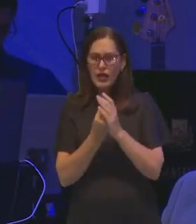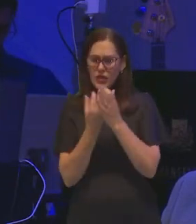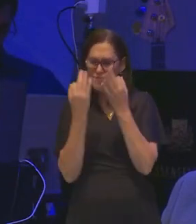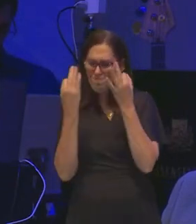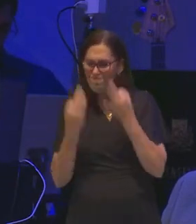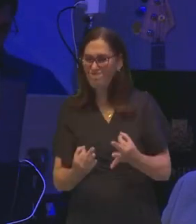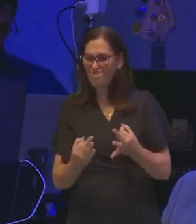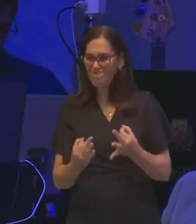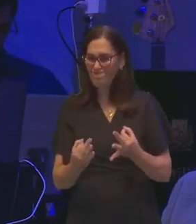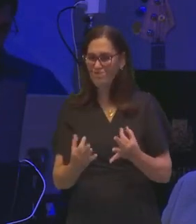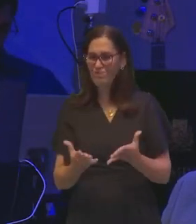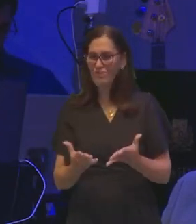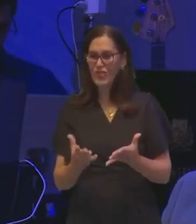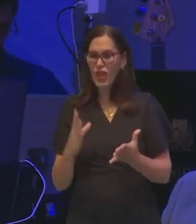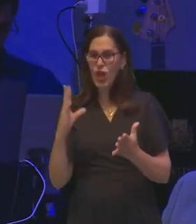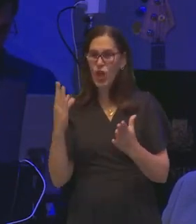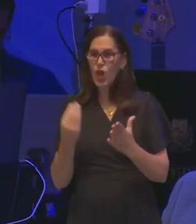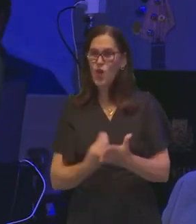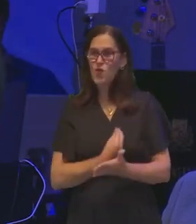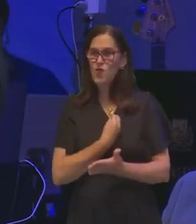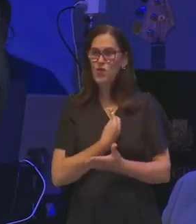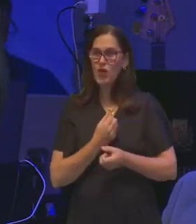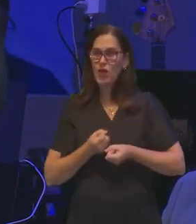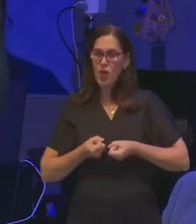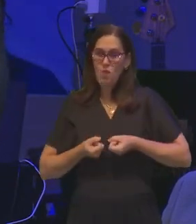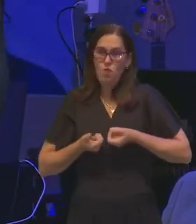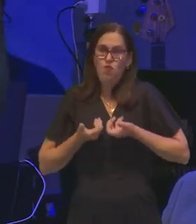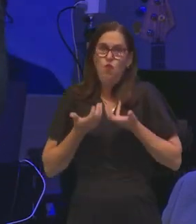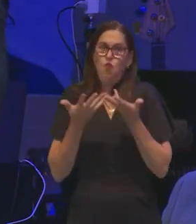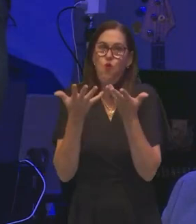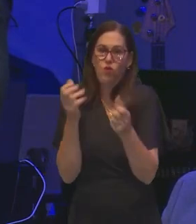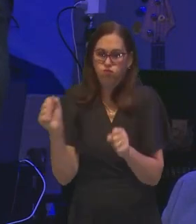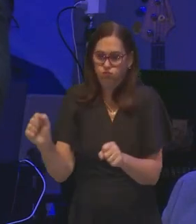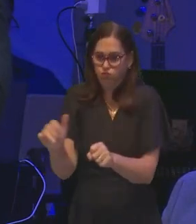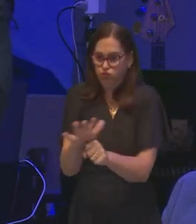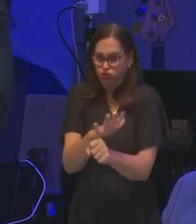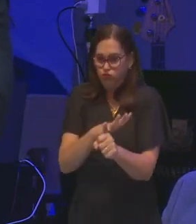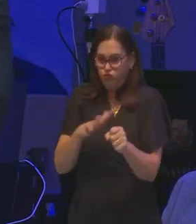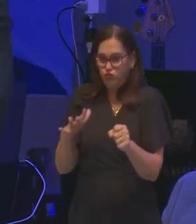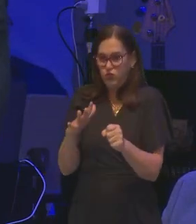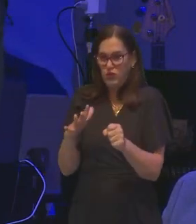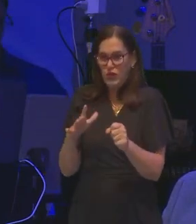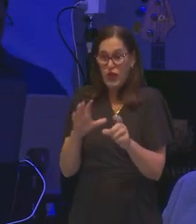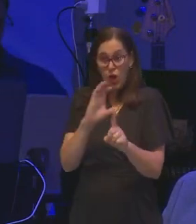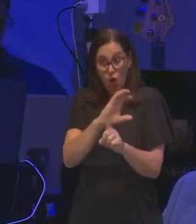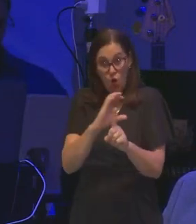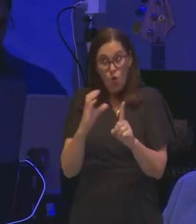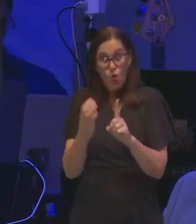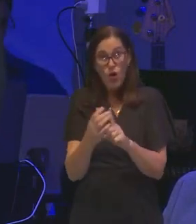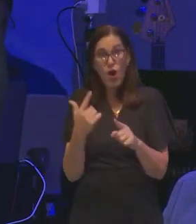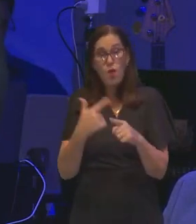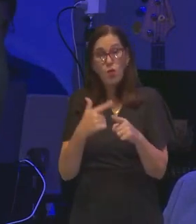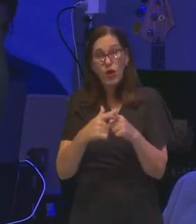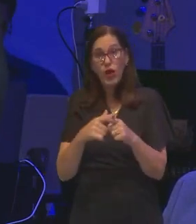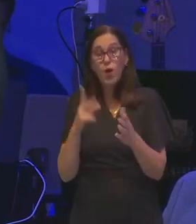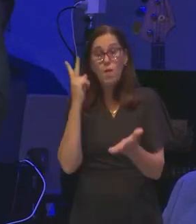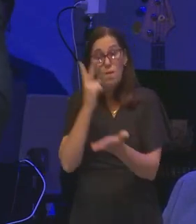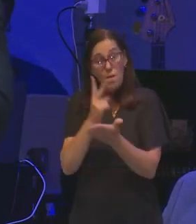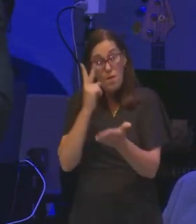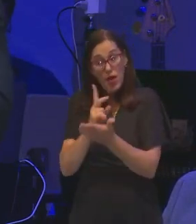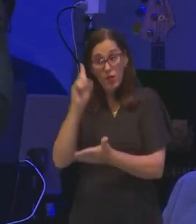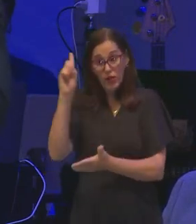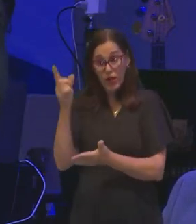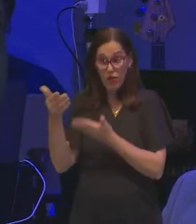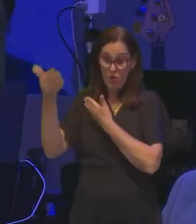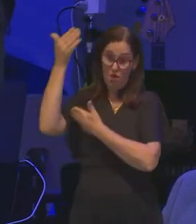ideal, em que havia esse derramar da graça do Senhor sobre aquela comunidade, porque o mesmo Deus que atuou